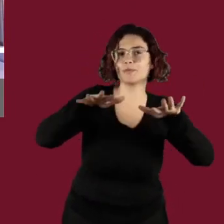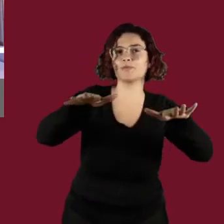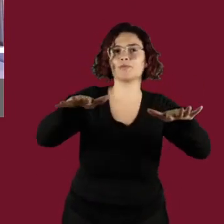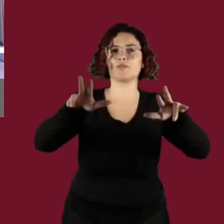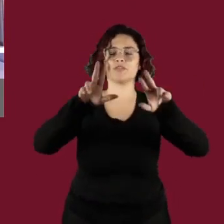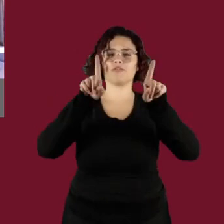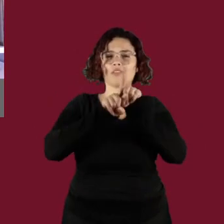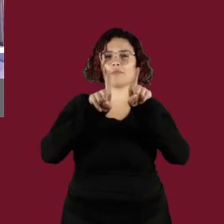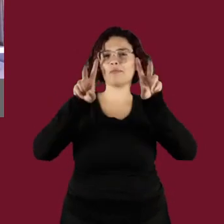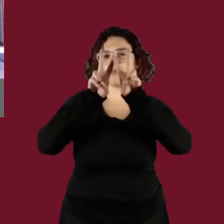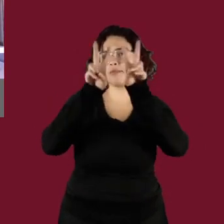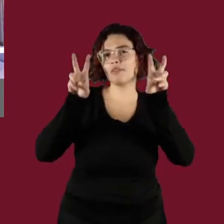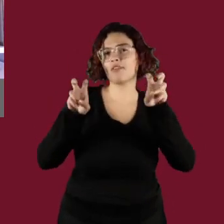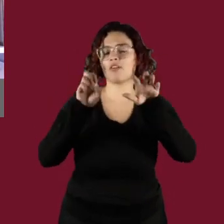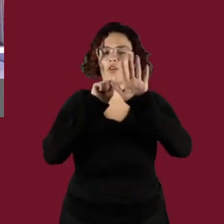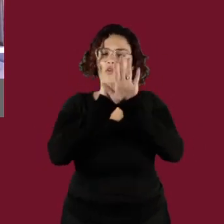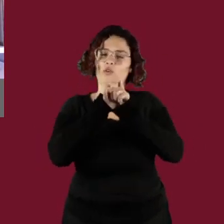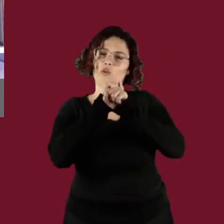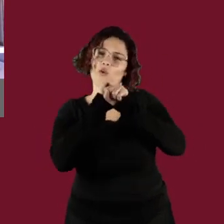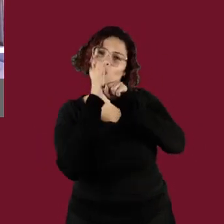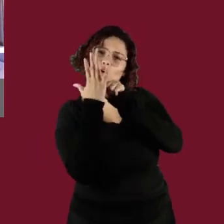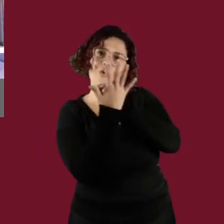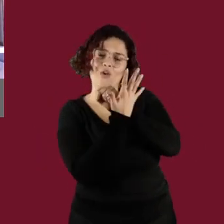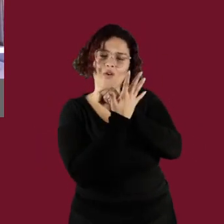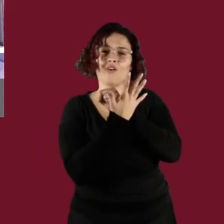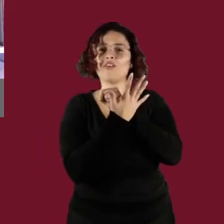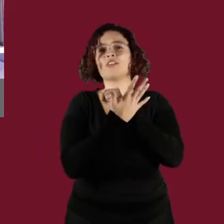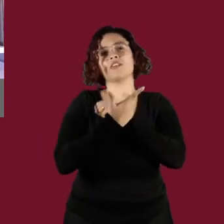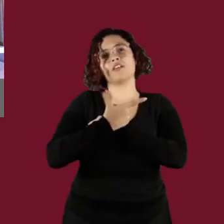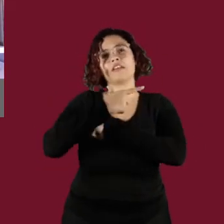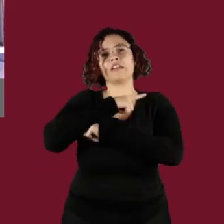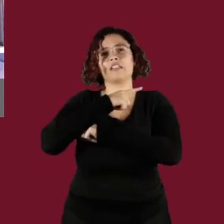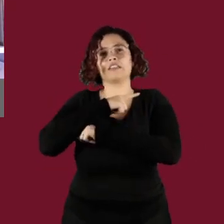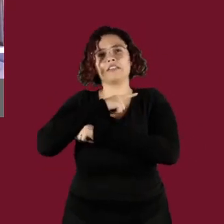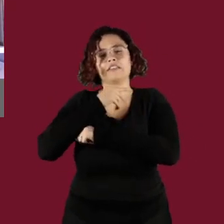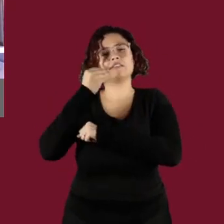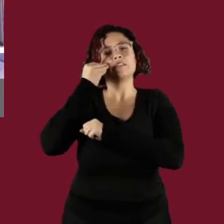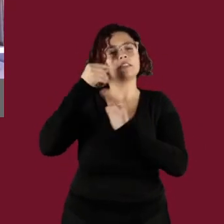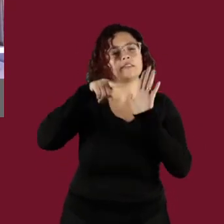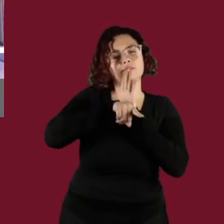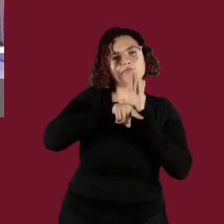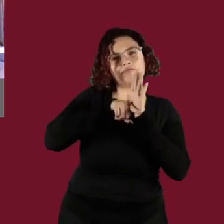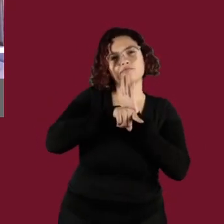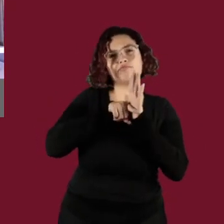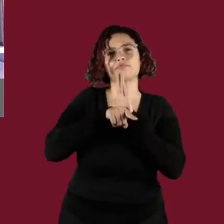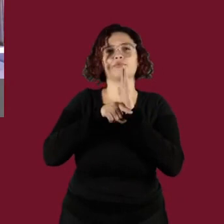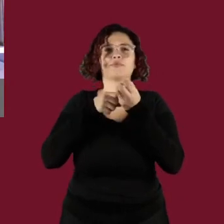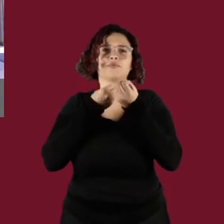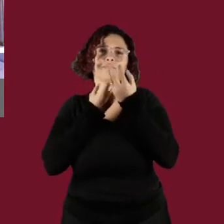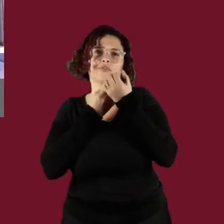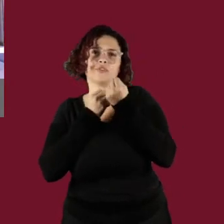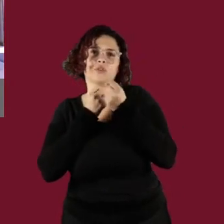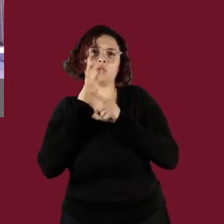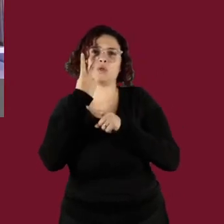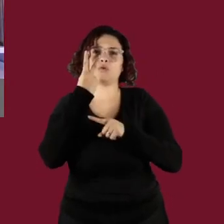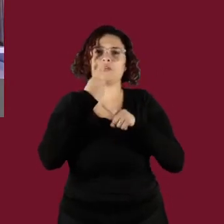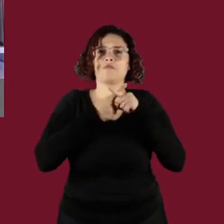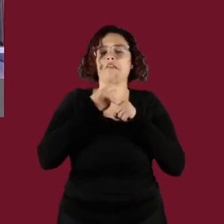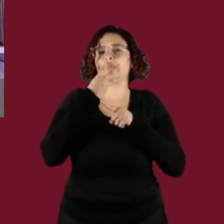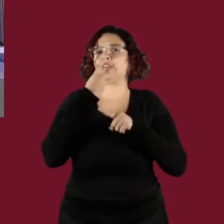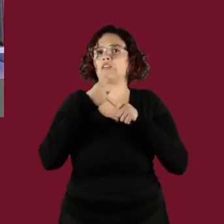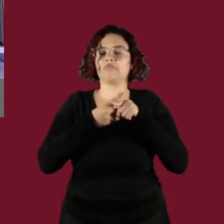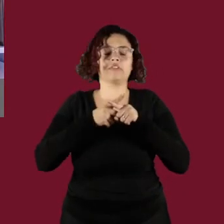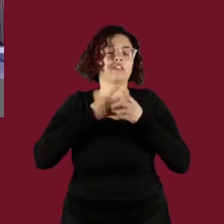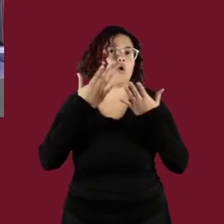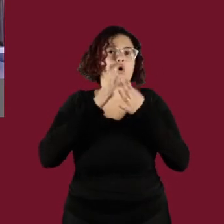há que verificar os factos, e se fazíamos 2, 3 vezes, não é? Agora fazemos o dobro, né? Verificar os factos